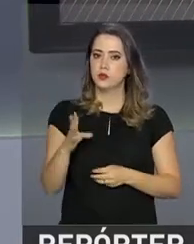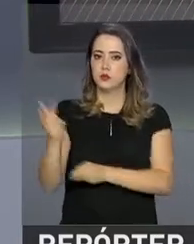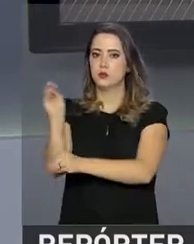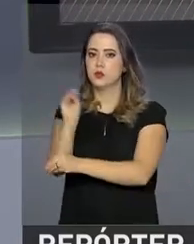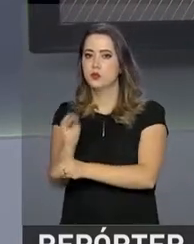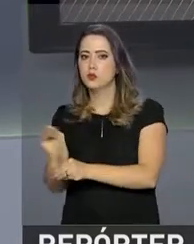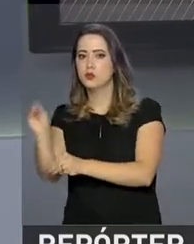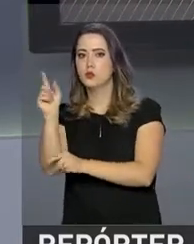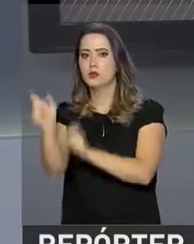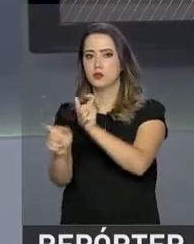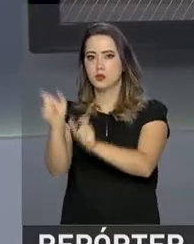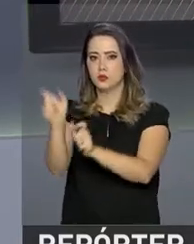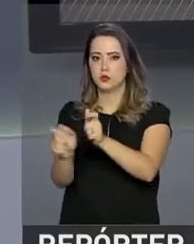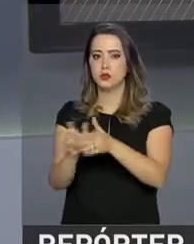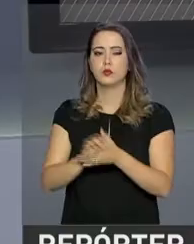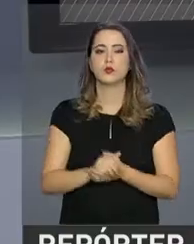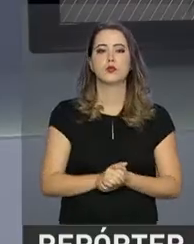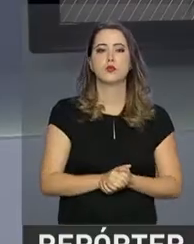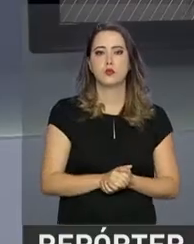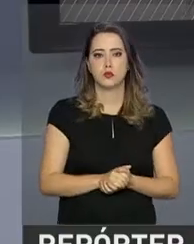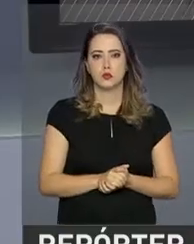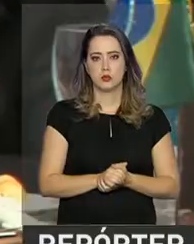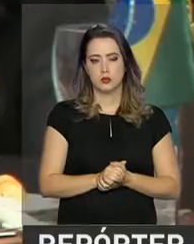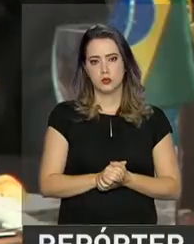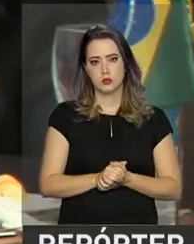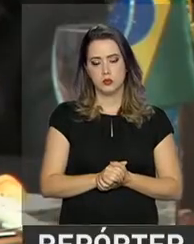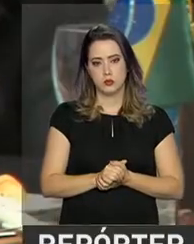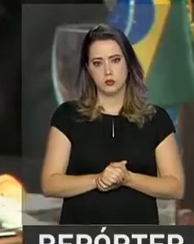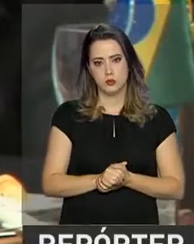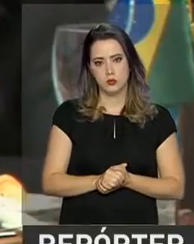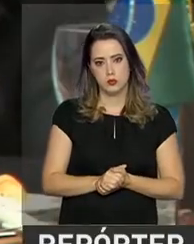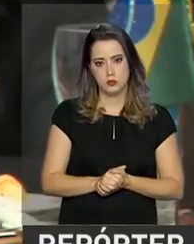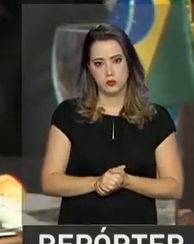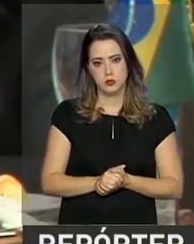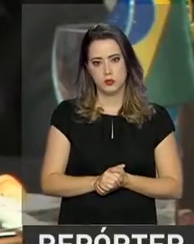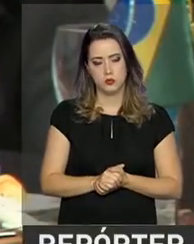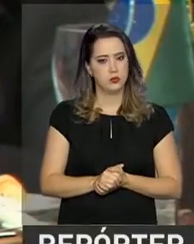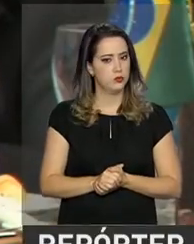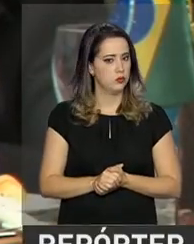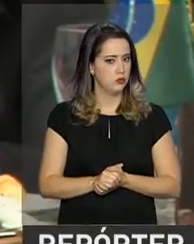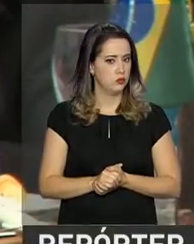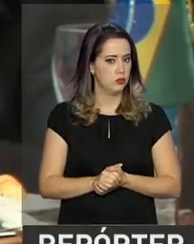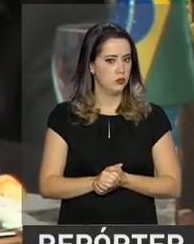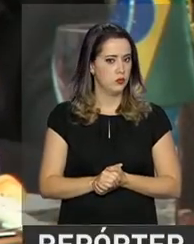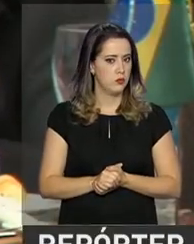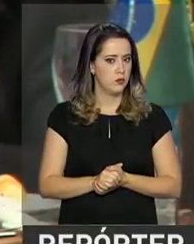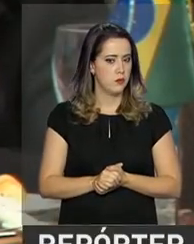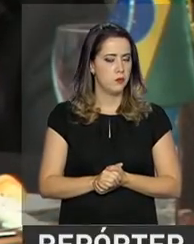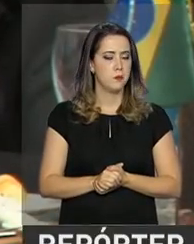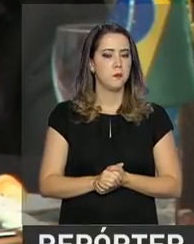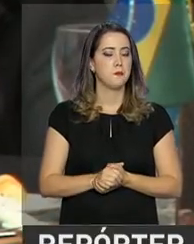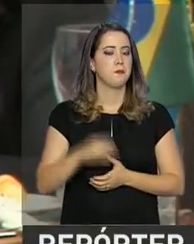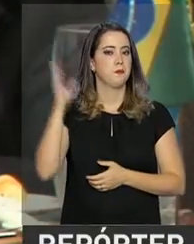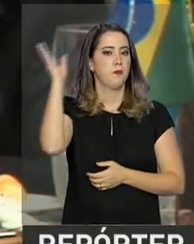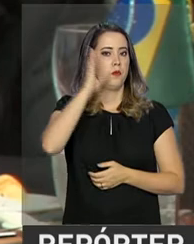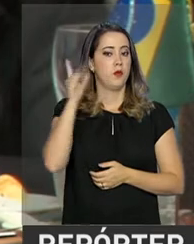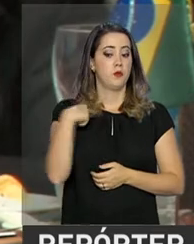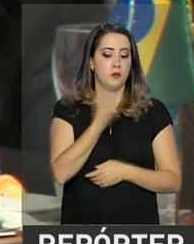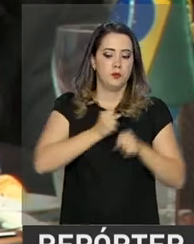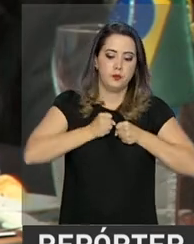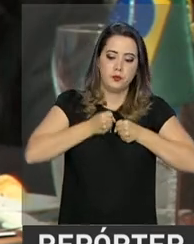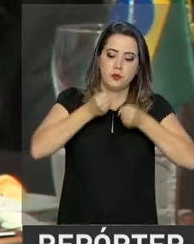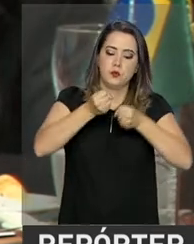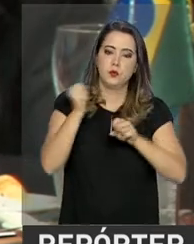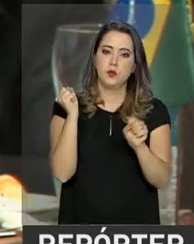garantir a integração dos migrantes não temos lá no brasil poupado esforços para construir